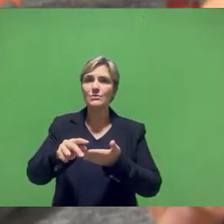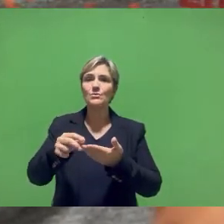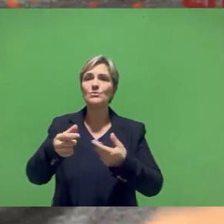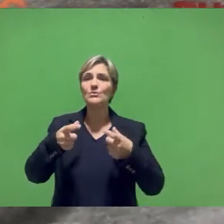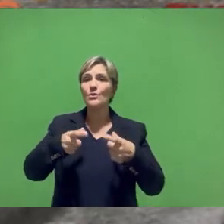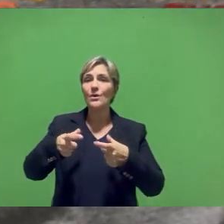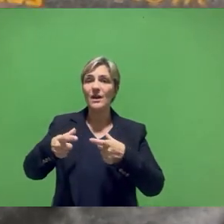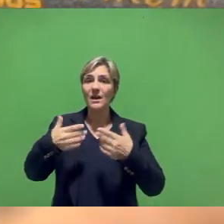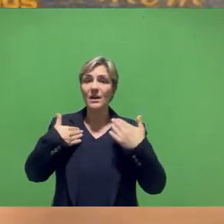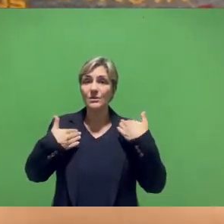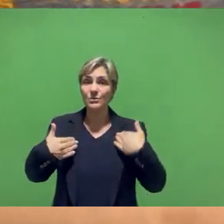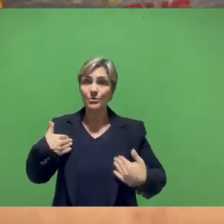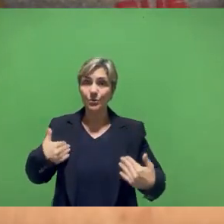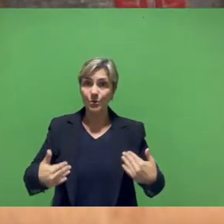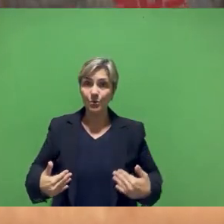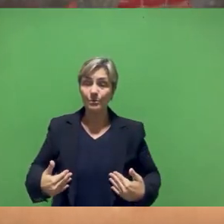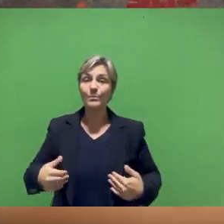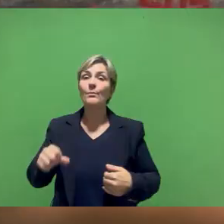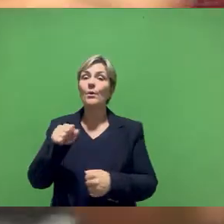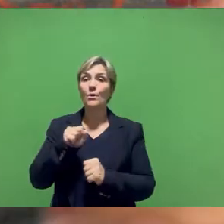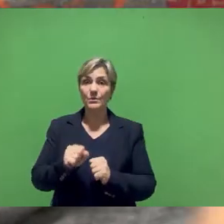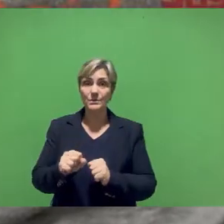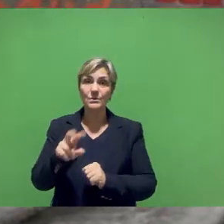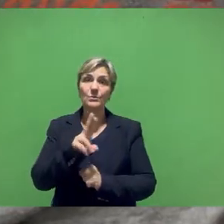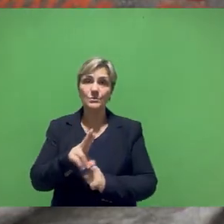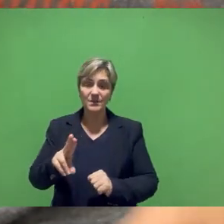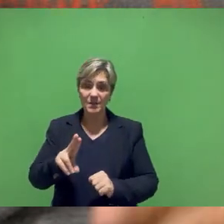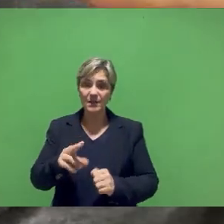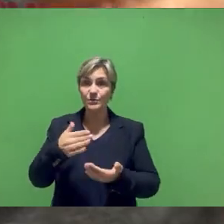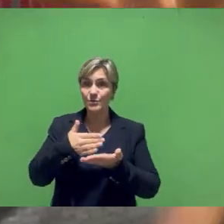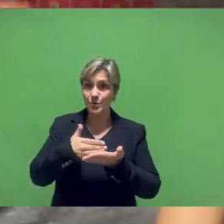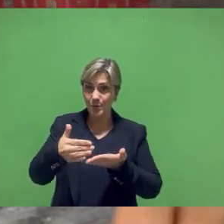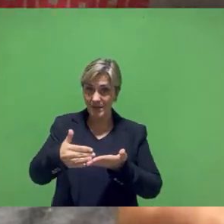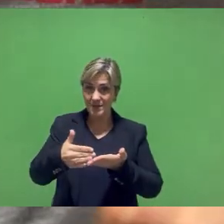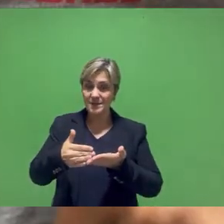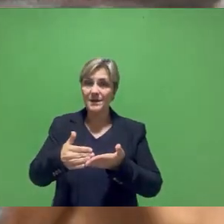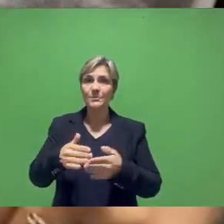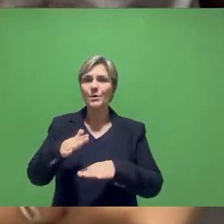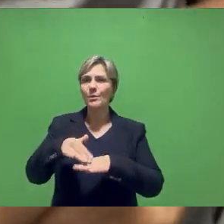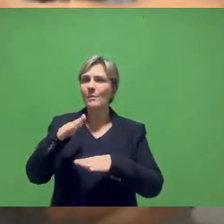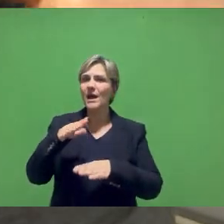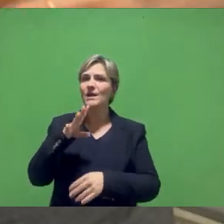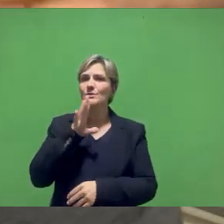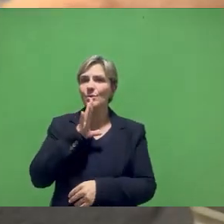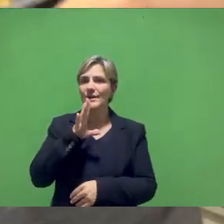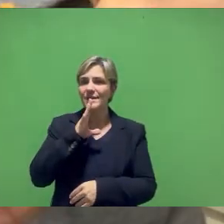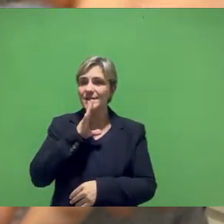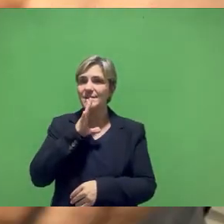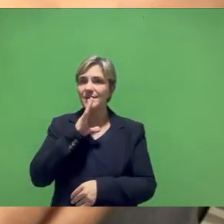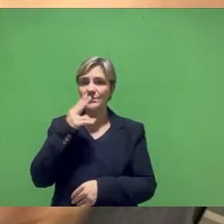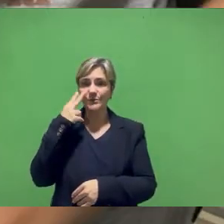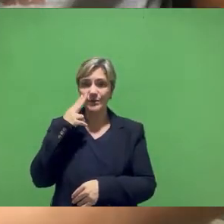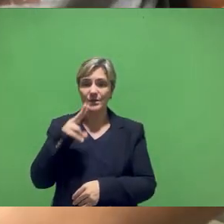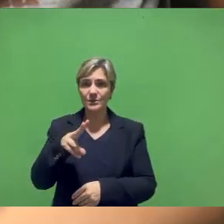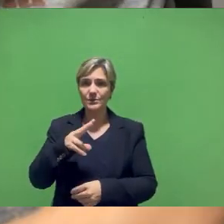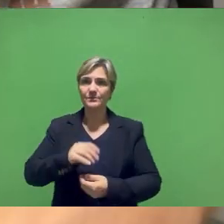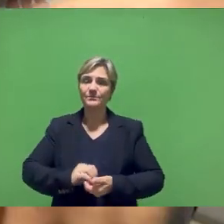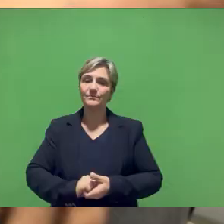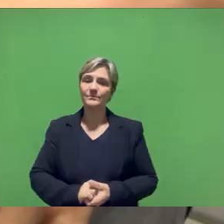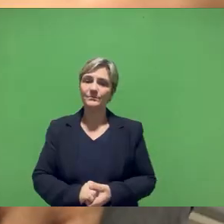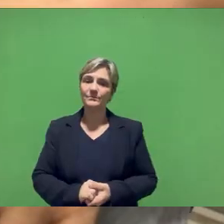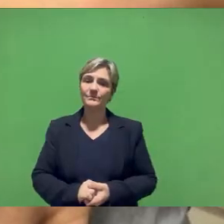de aplicação que podem ser usados. Vamos começar pelo mais conhecido, né? Mais